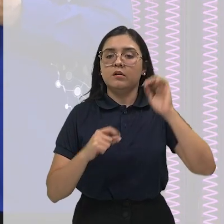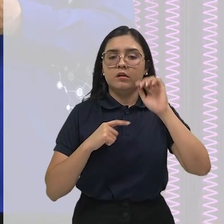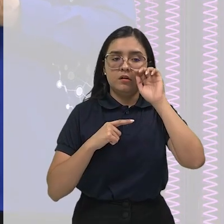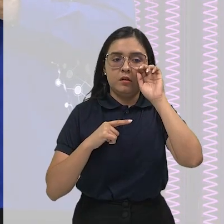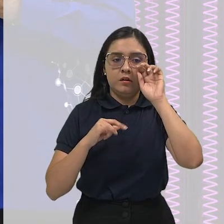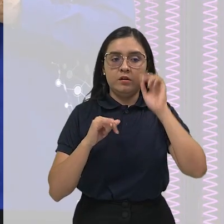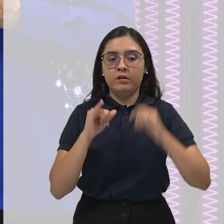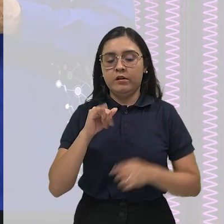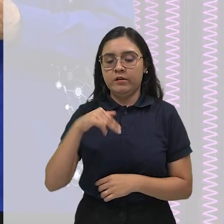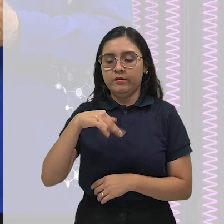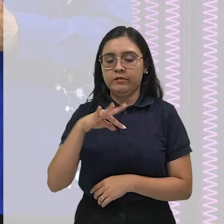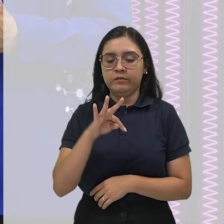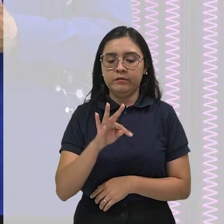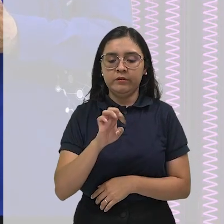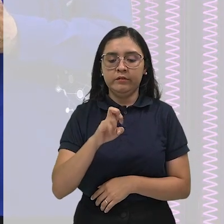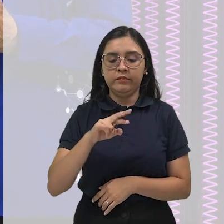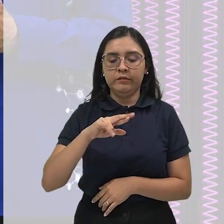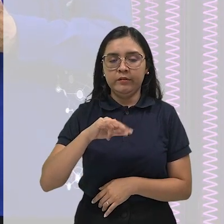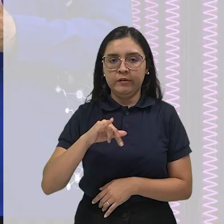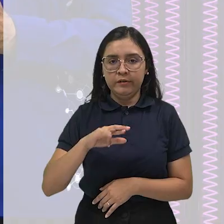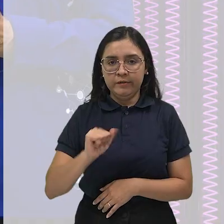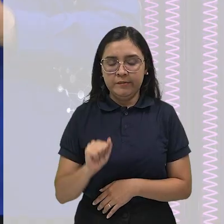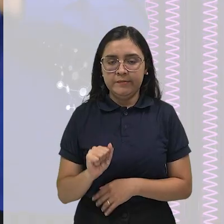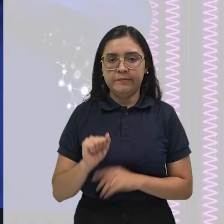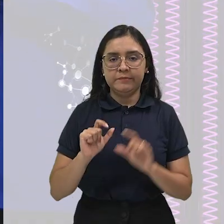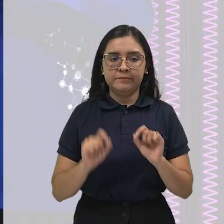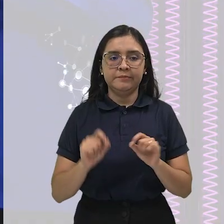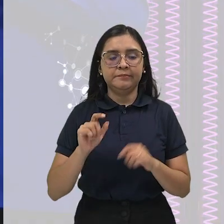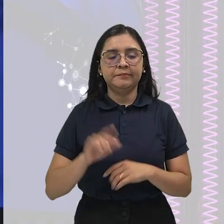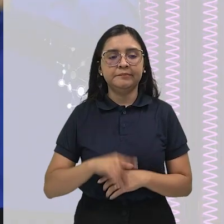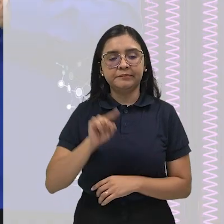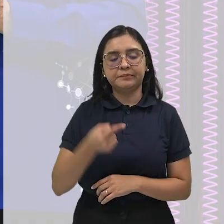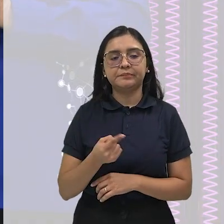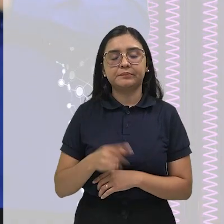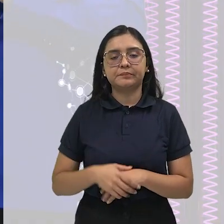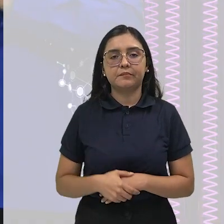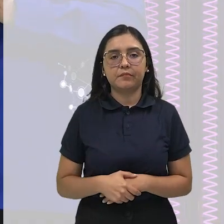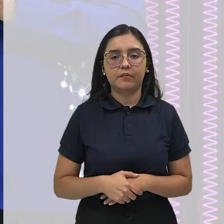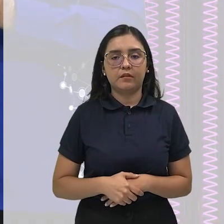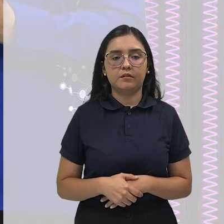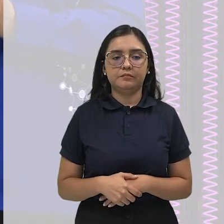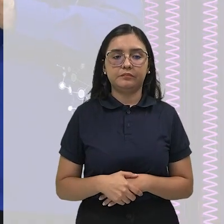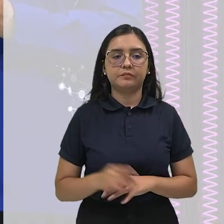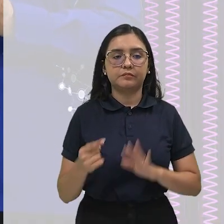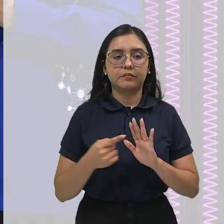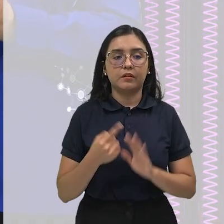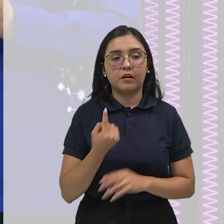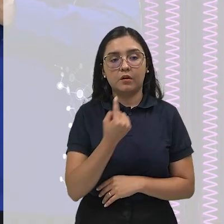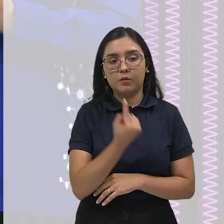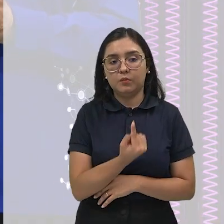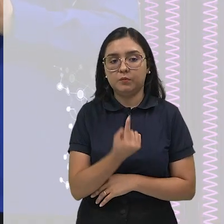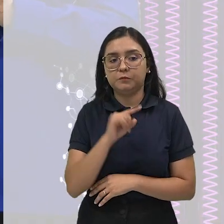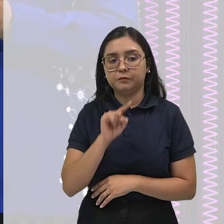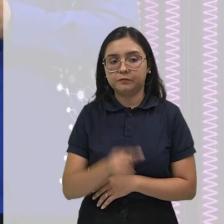parte inteira, certo? Então, está aí o destaque dessa aqui é